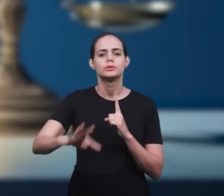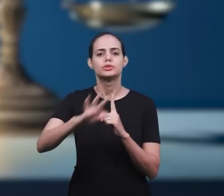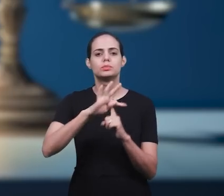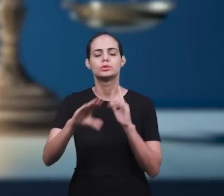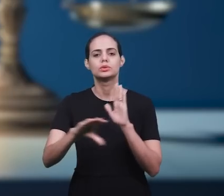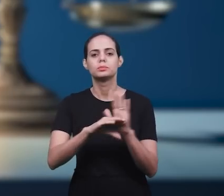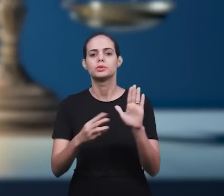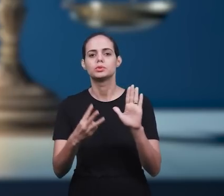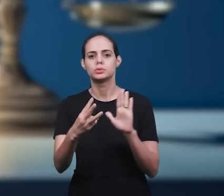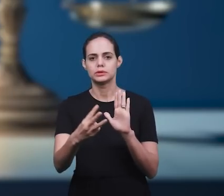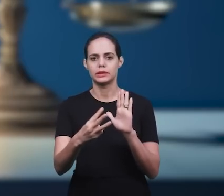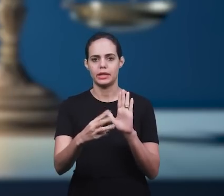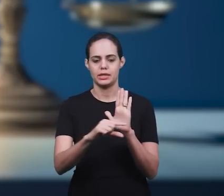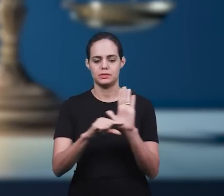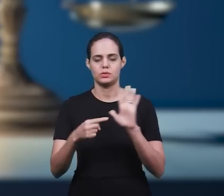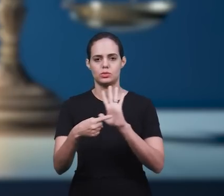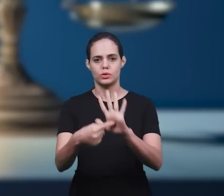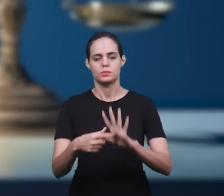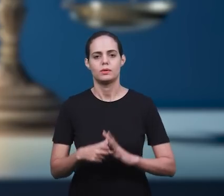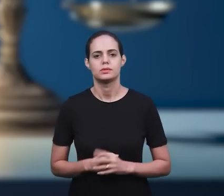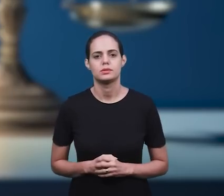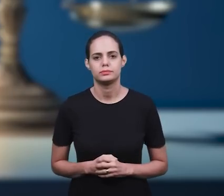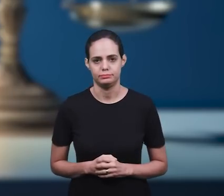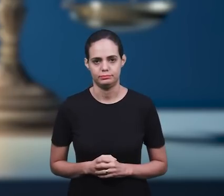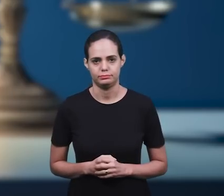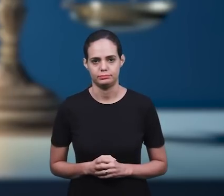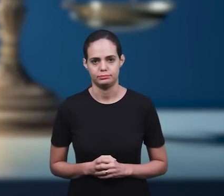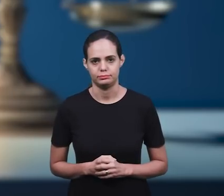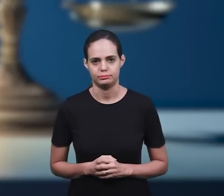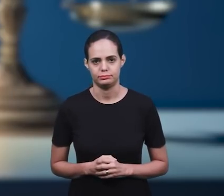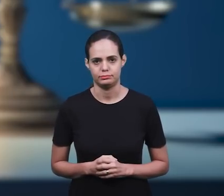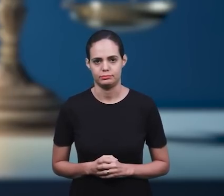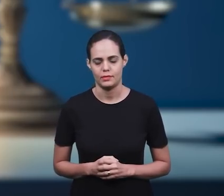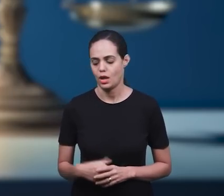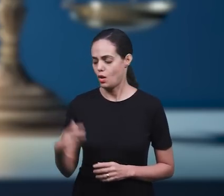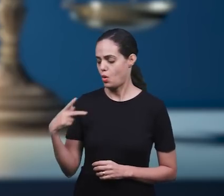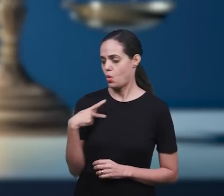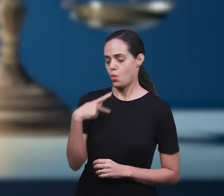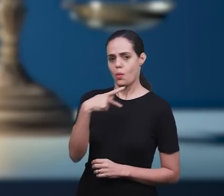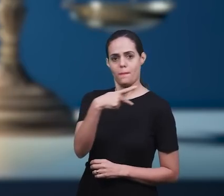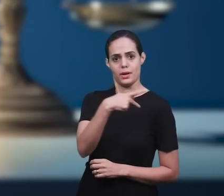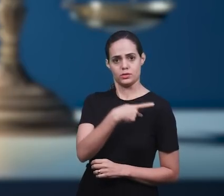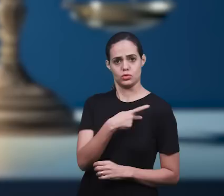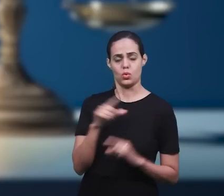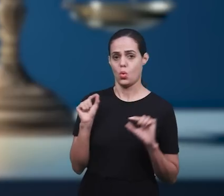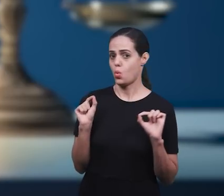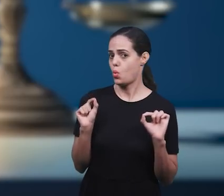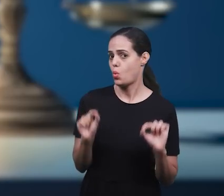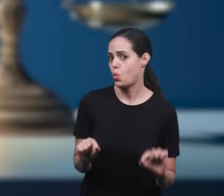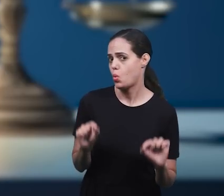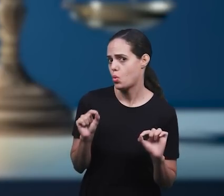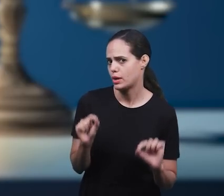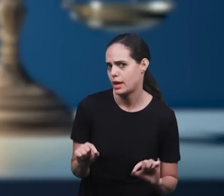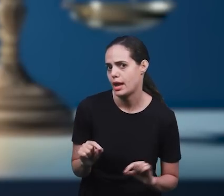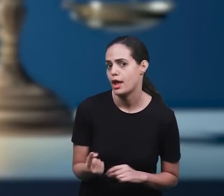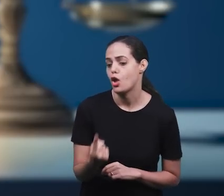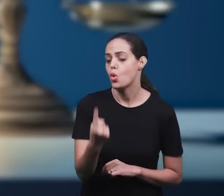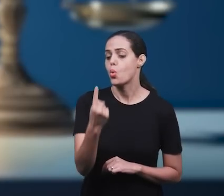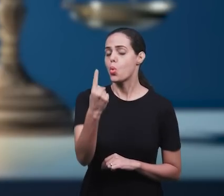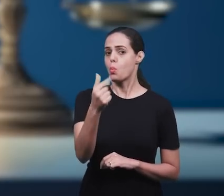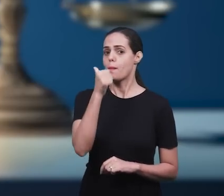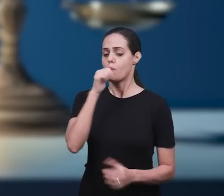3, verso 2 diz assim: convém, pois, que o pastor seja irrepreensível, marido de uma